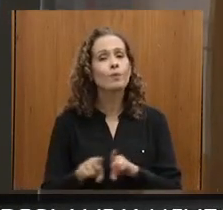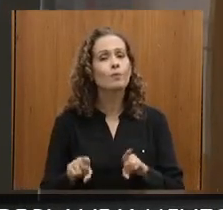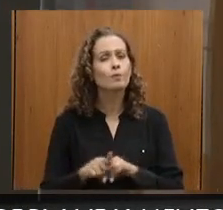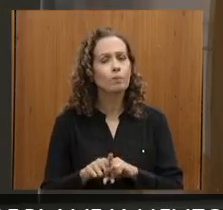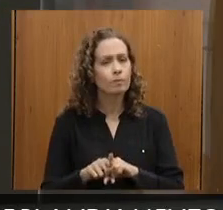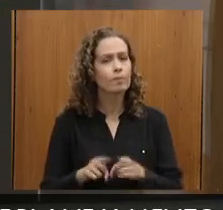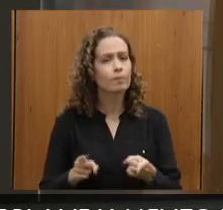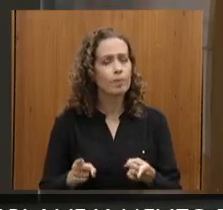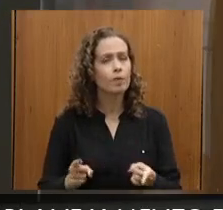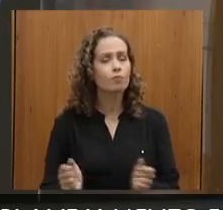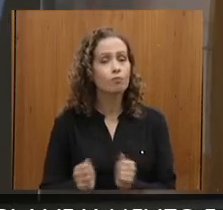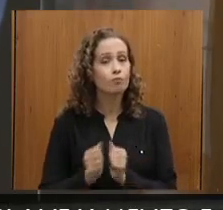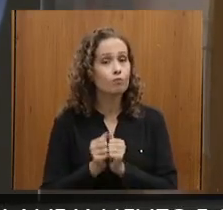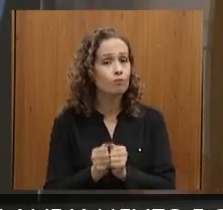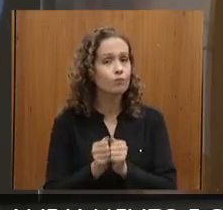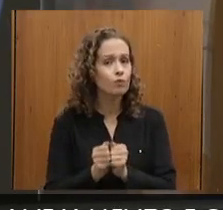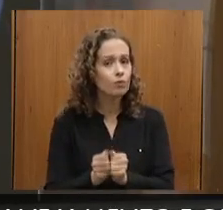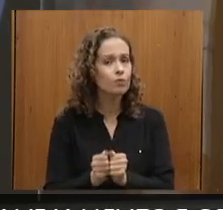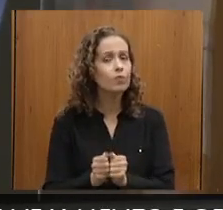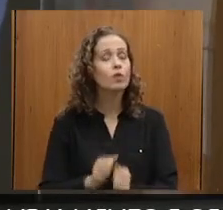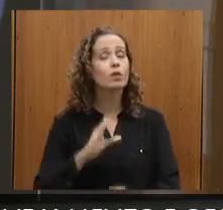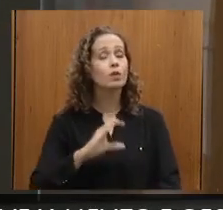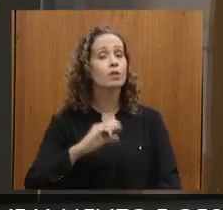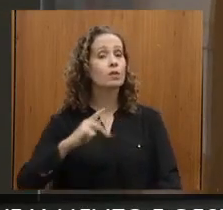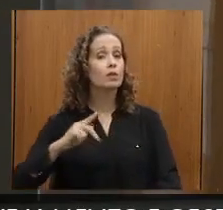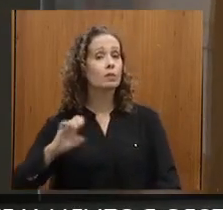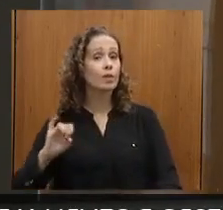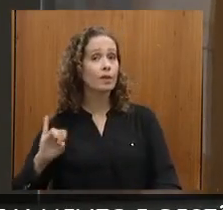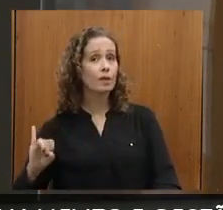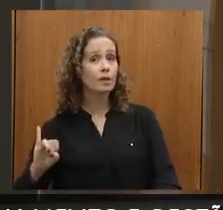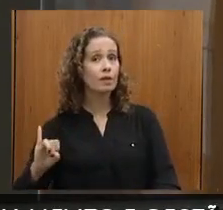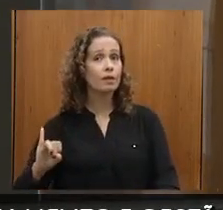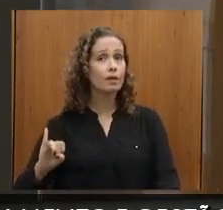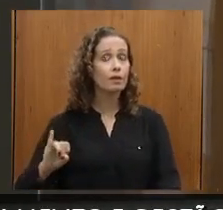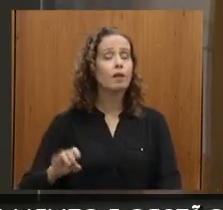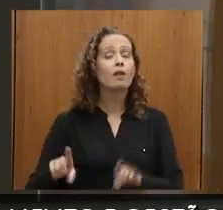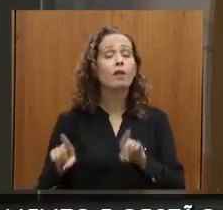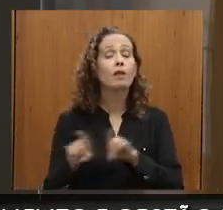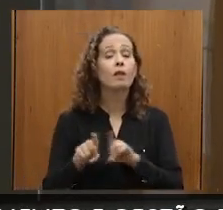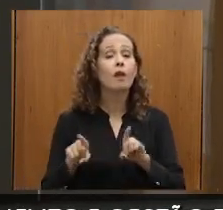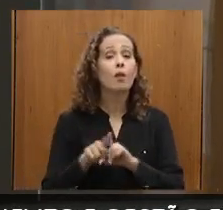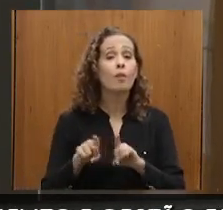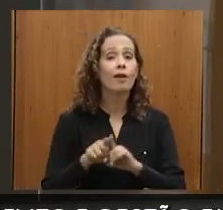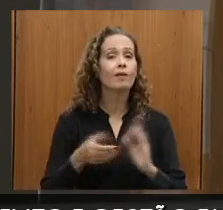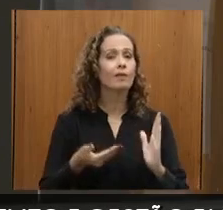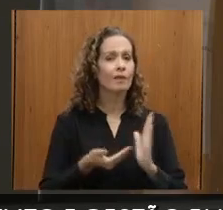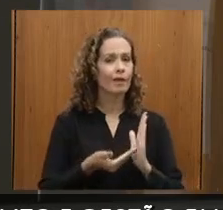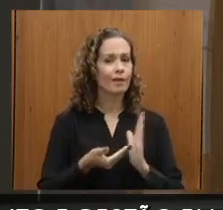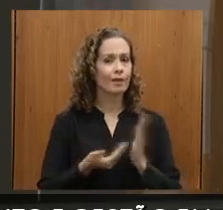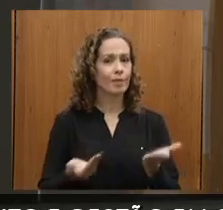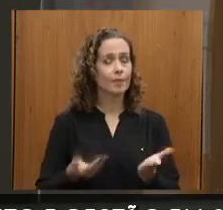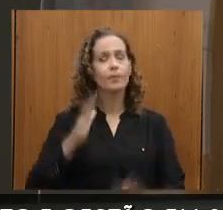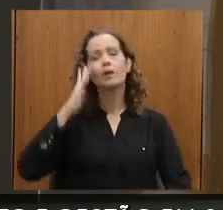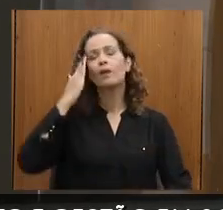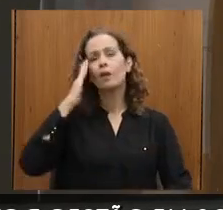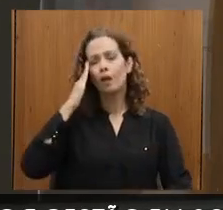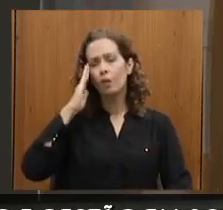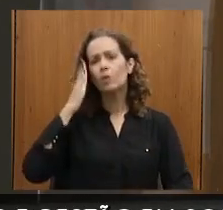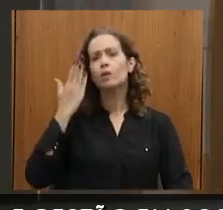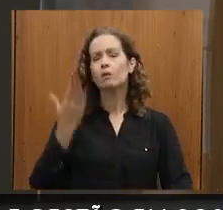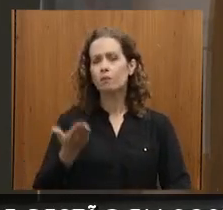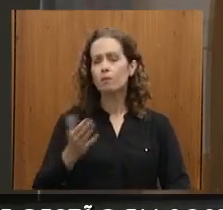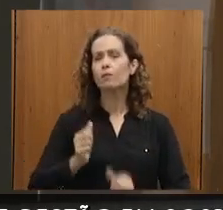linha, além da CPI da Câmara dos Deputados. Então, eu entendo sua posição